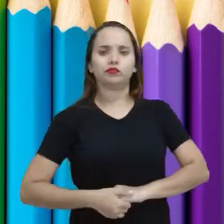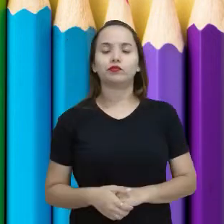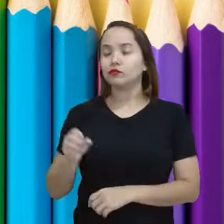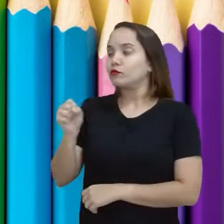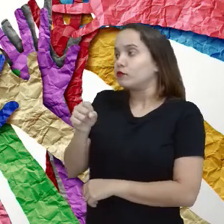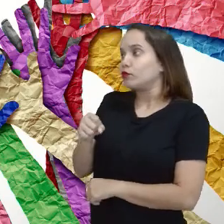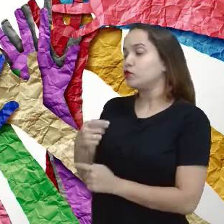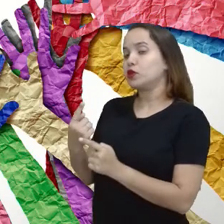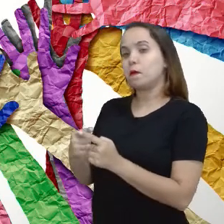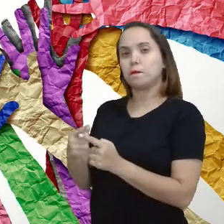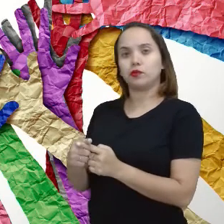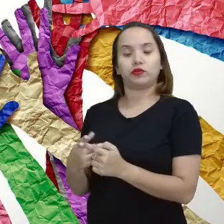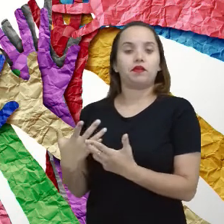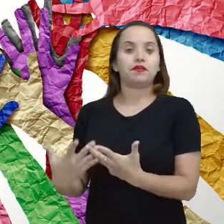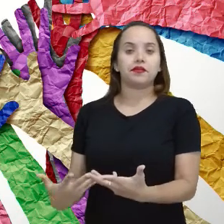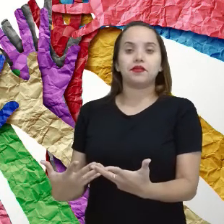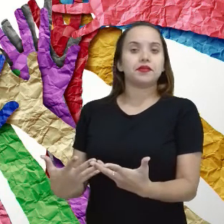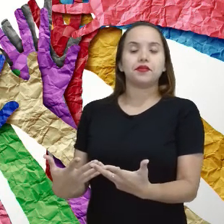Exatamente, né? Porque